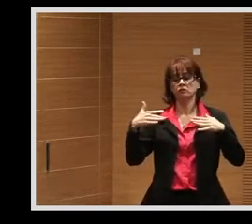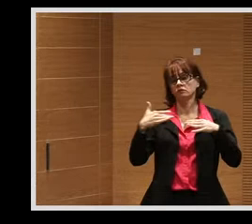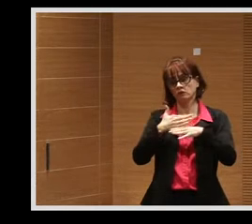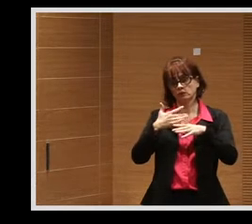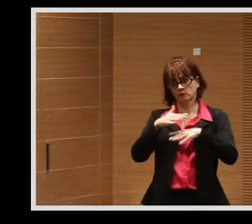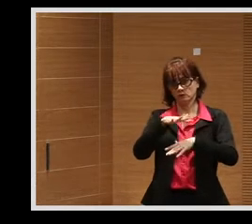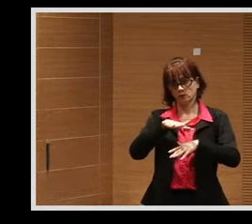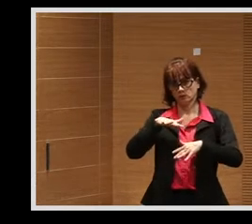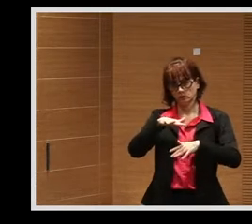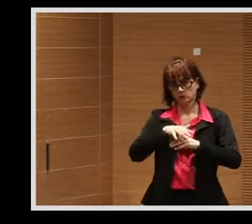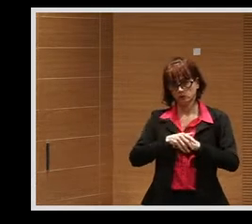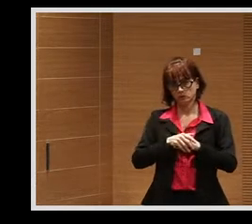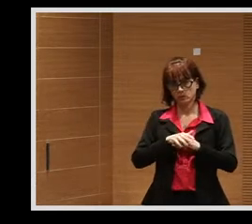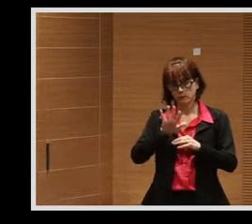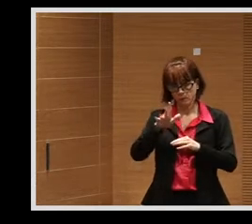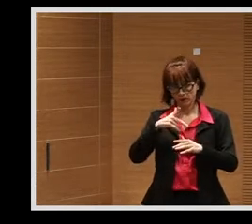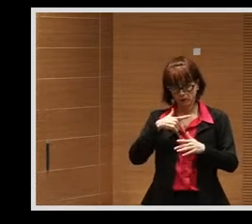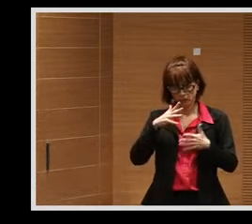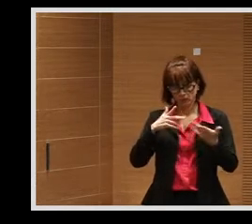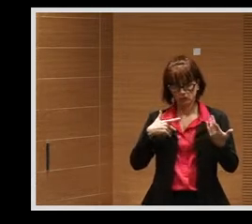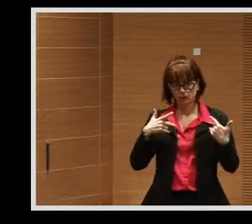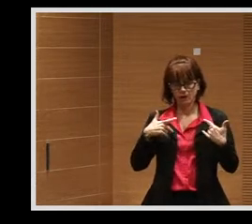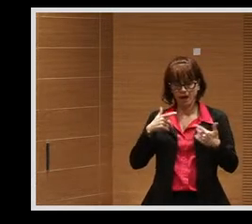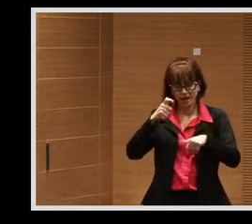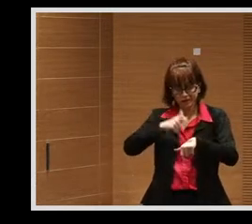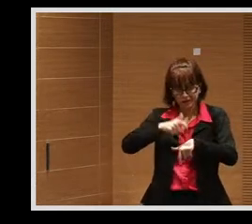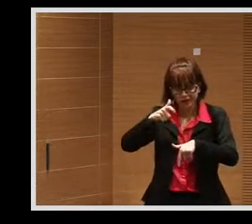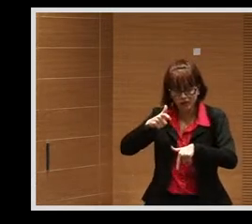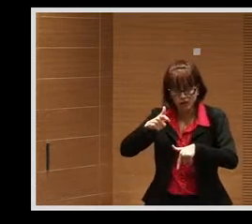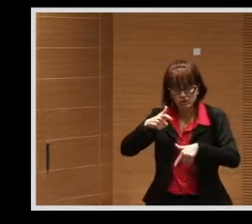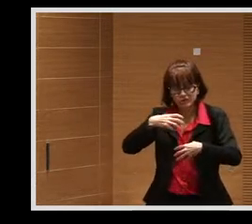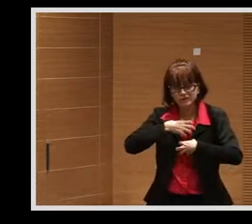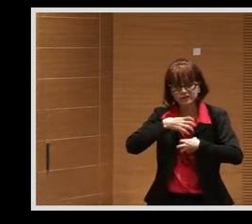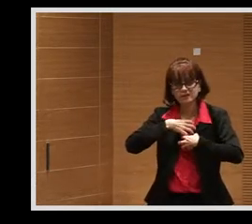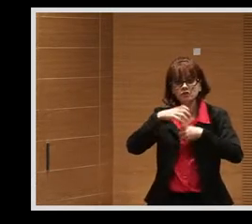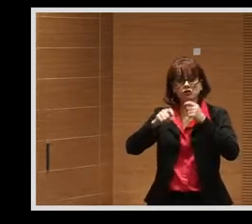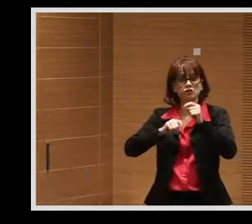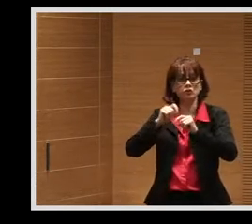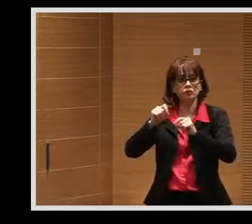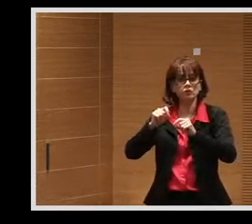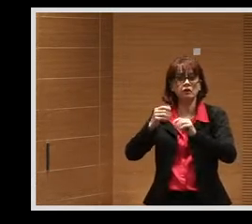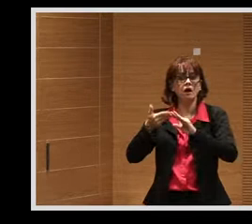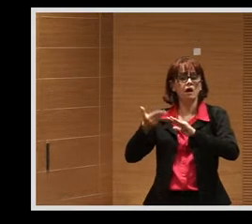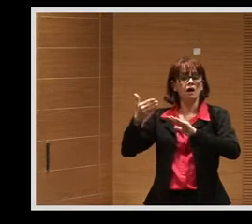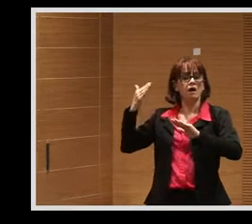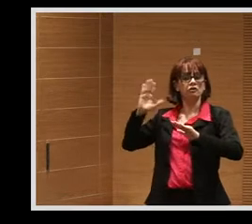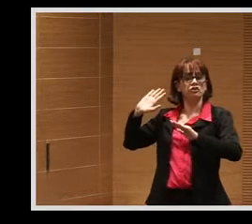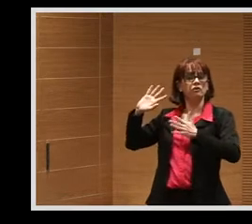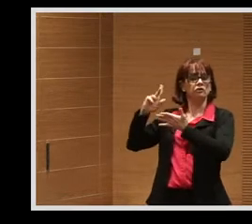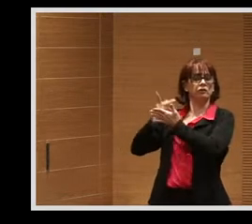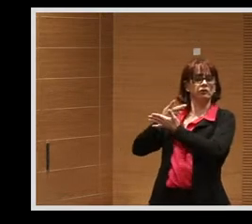tomada antes de mim. Né? E os meus movimentos de resistência às situações onde eu